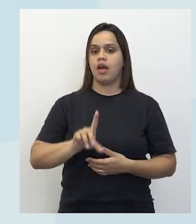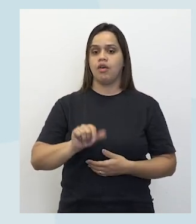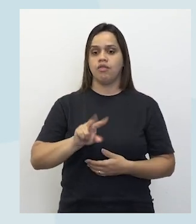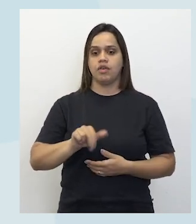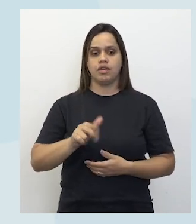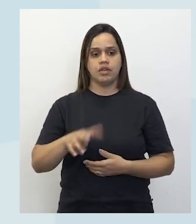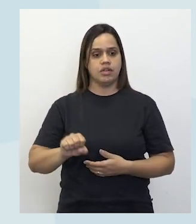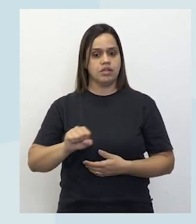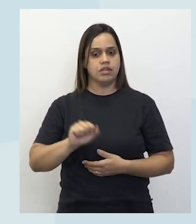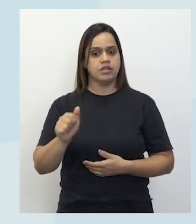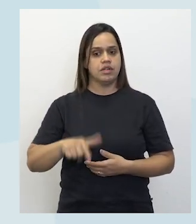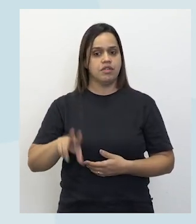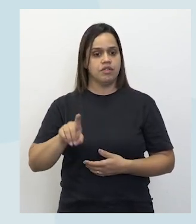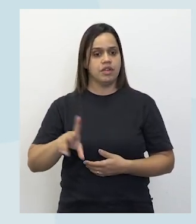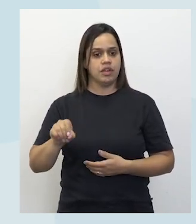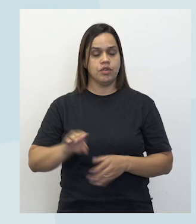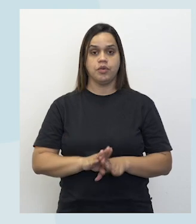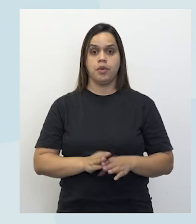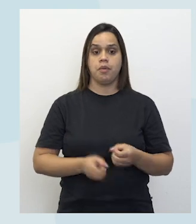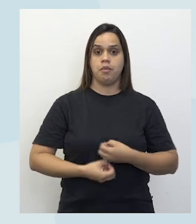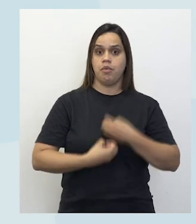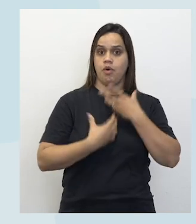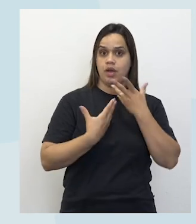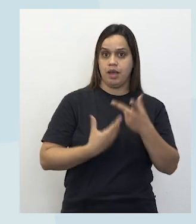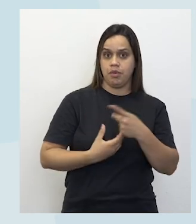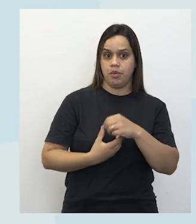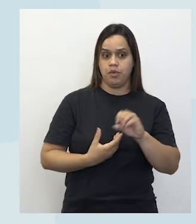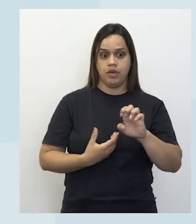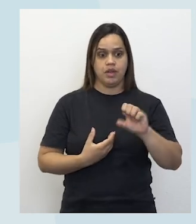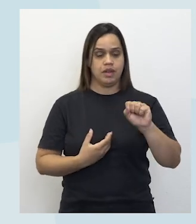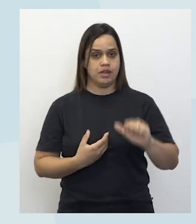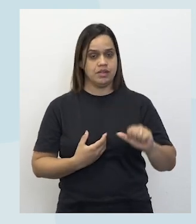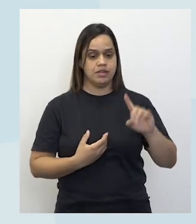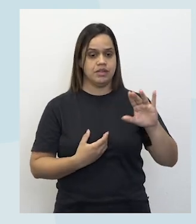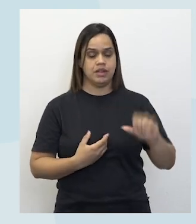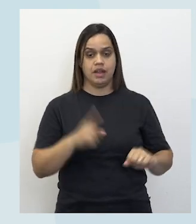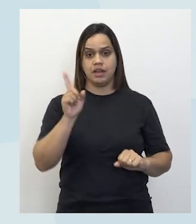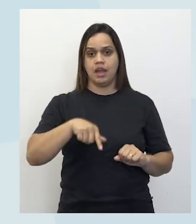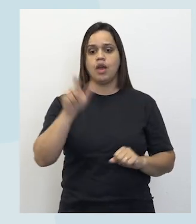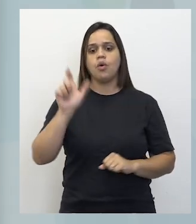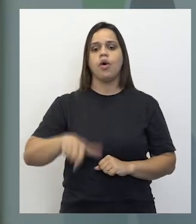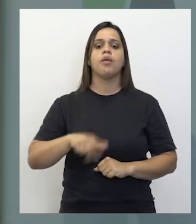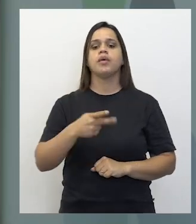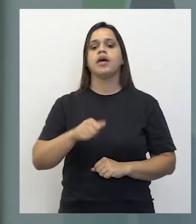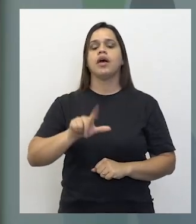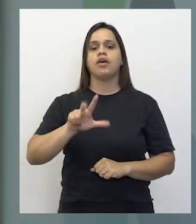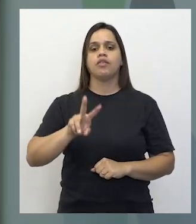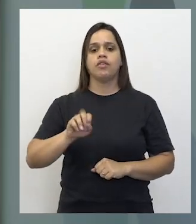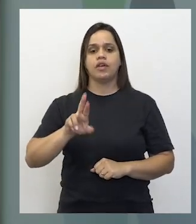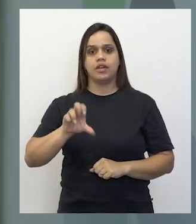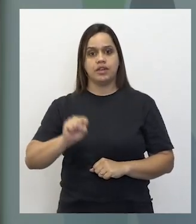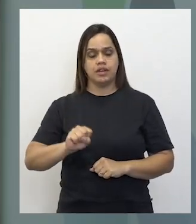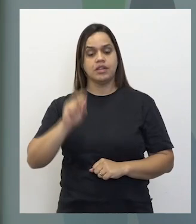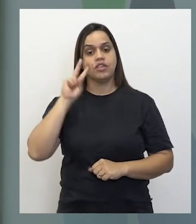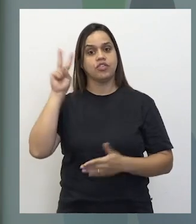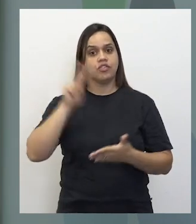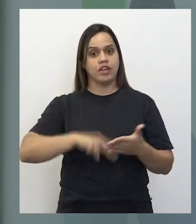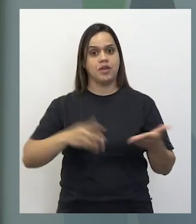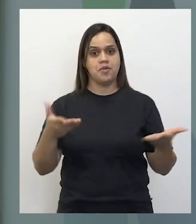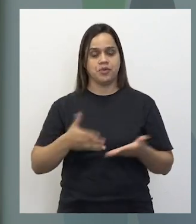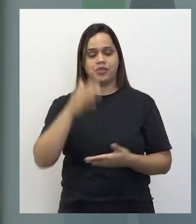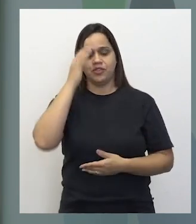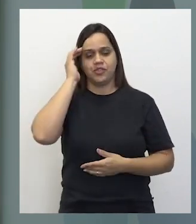Azevedo. Poema e poesia, e Álvares de Azevedo, que é aí, né, quem fez o poema que a gente vai ler